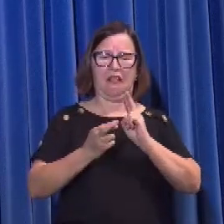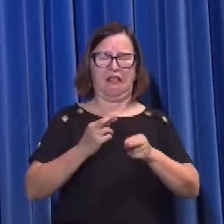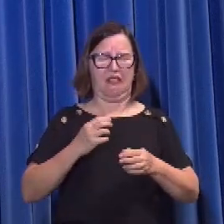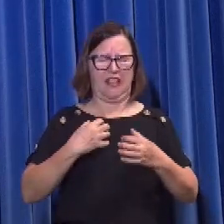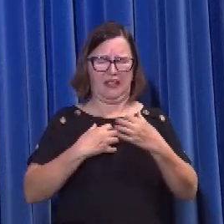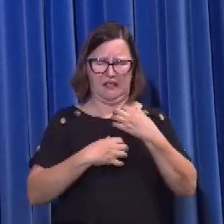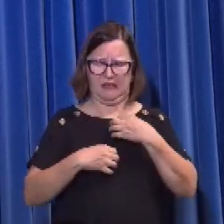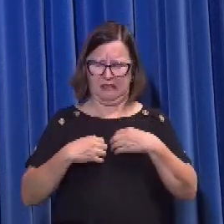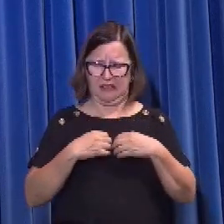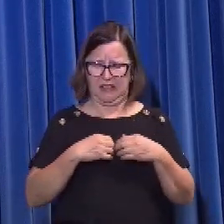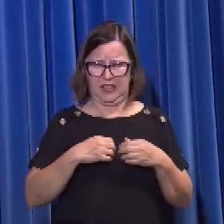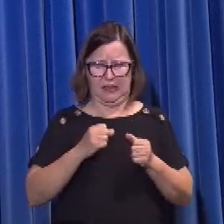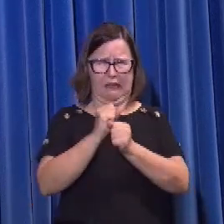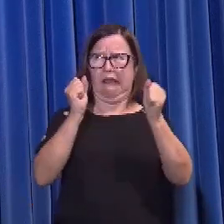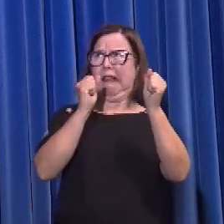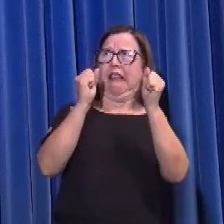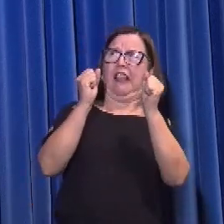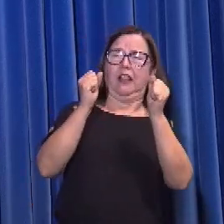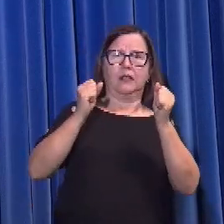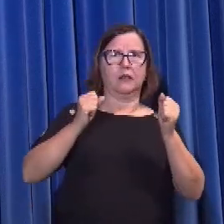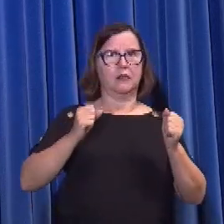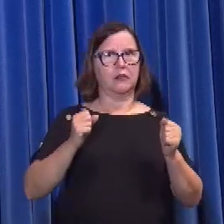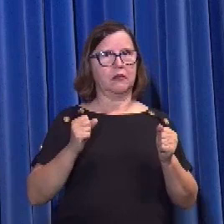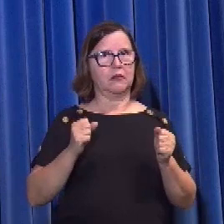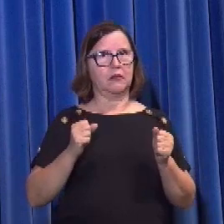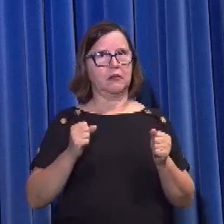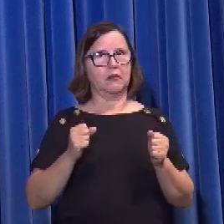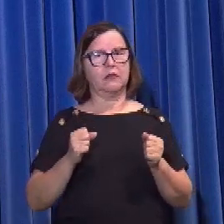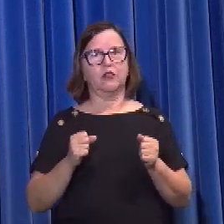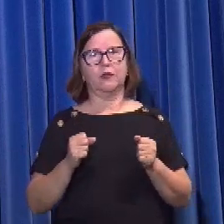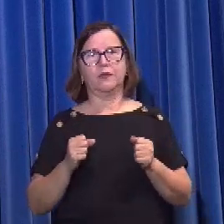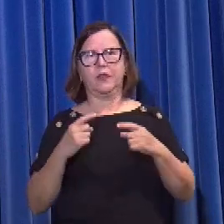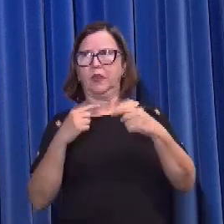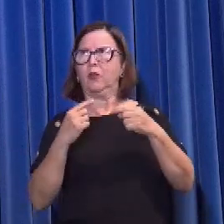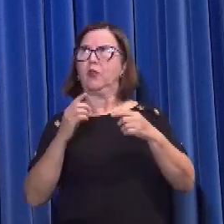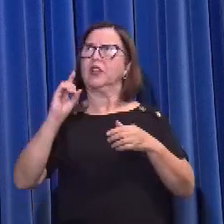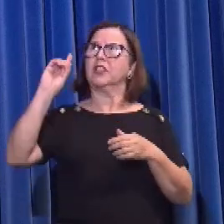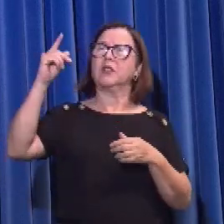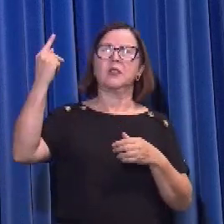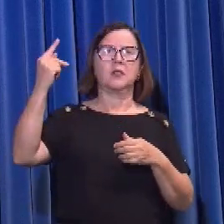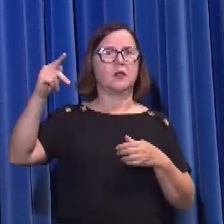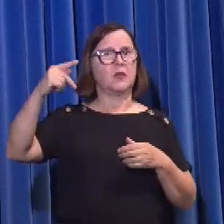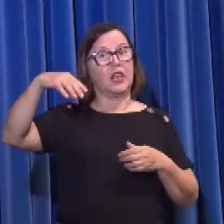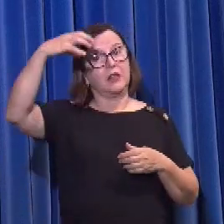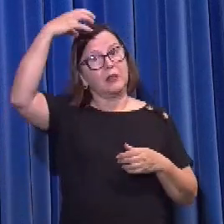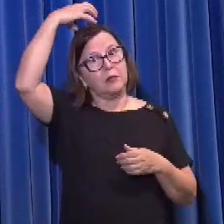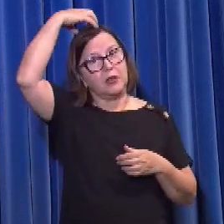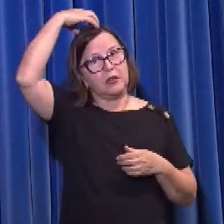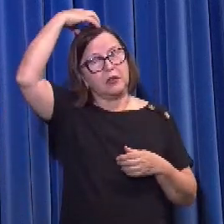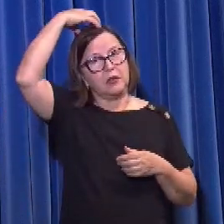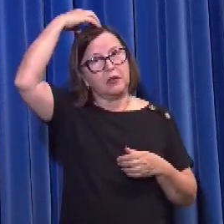vezes rebeldes, contestando Deus e a sua soberania, o que é mais grave ainda.